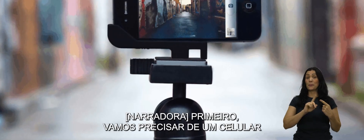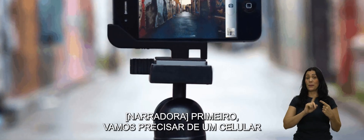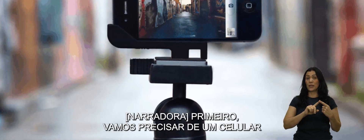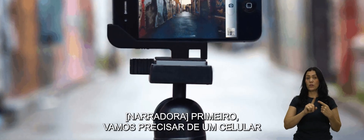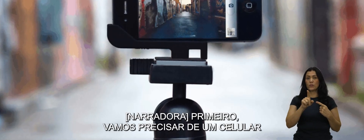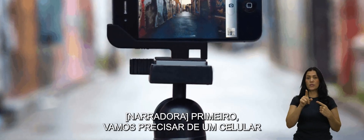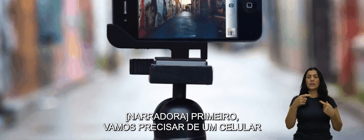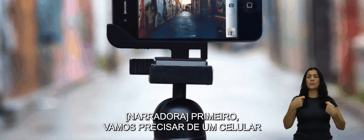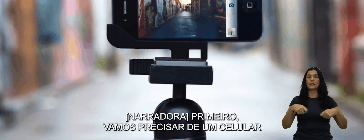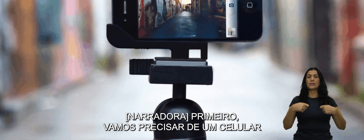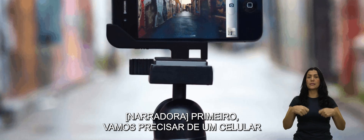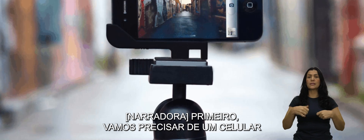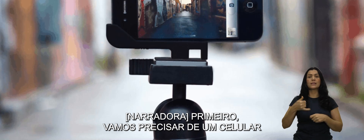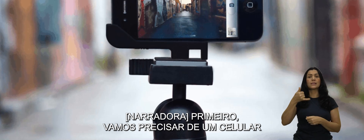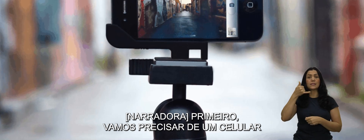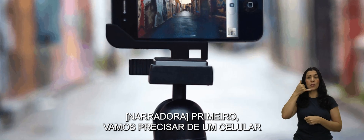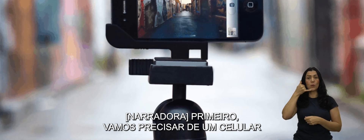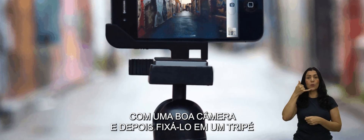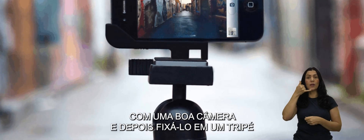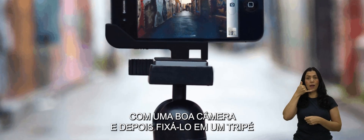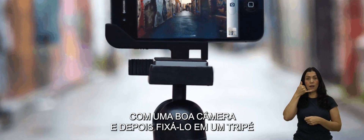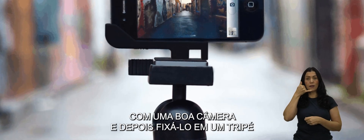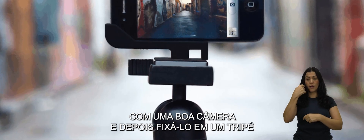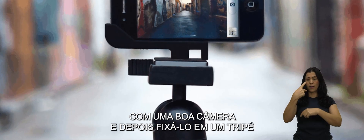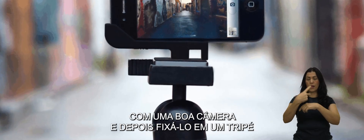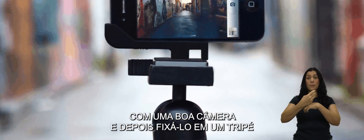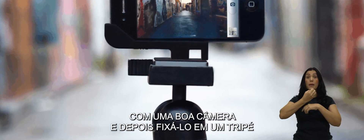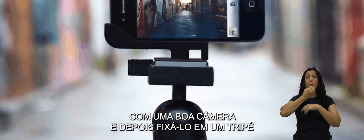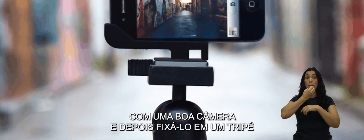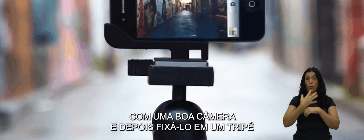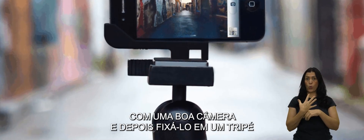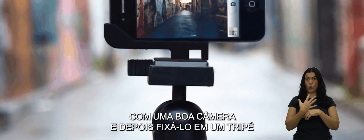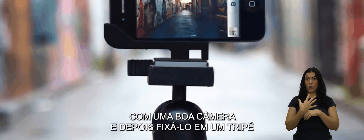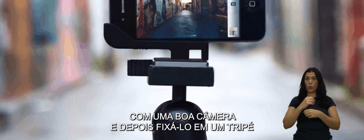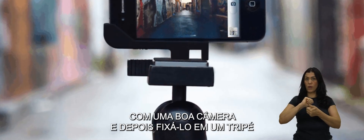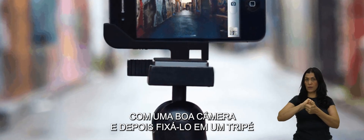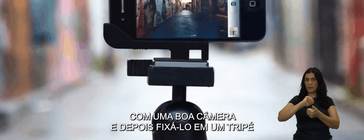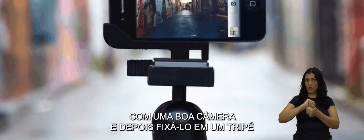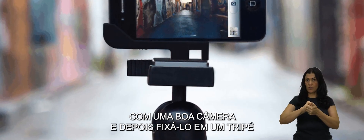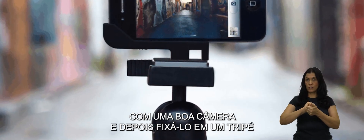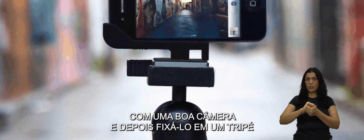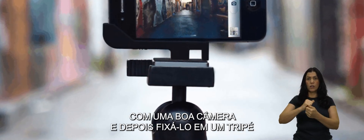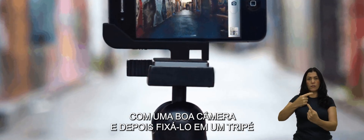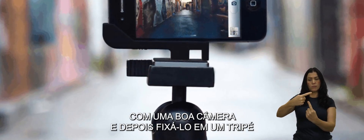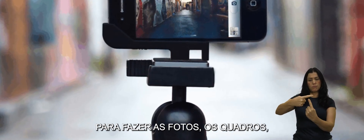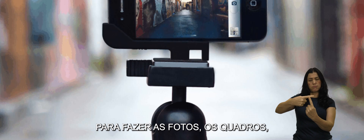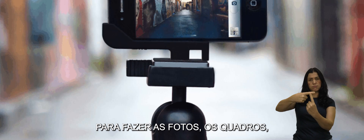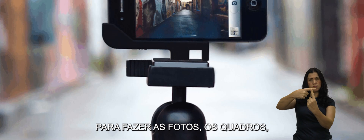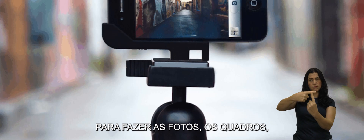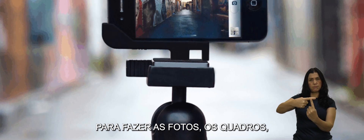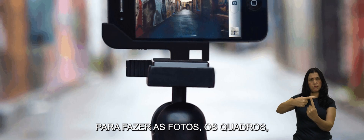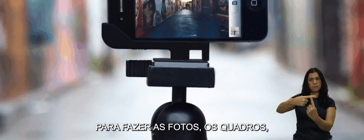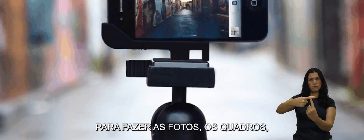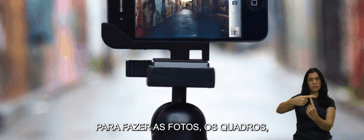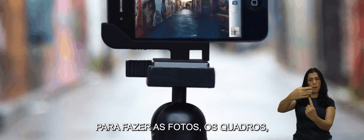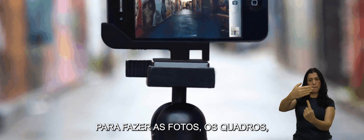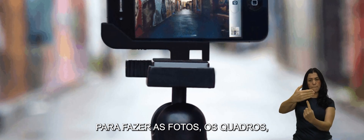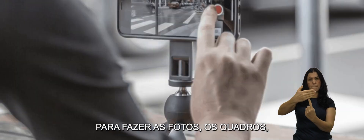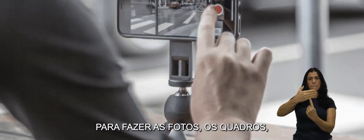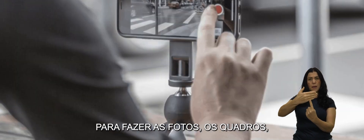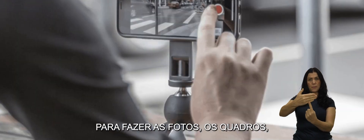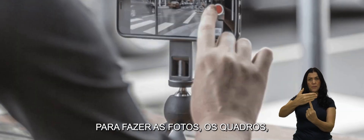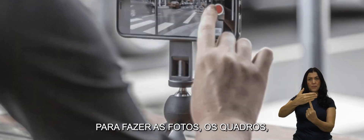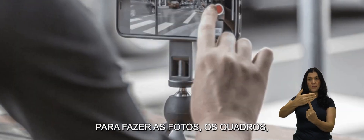Primeiro, vamos precisar de um celular com uma boa câmera e depois fixá-lo em um tripé para fazer as